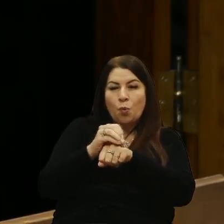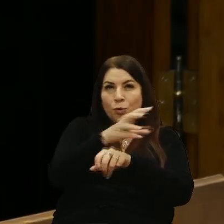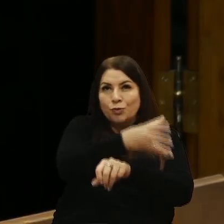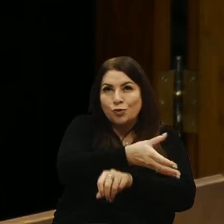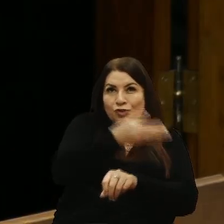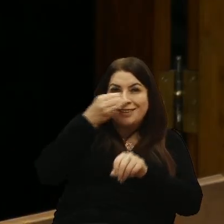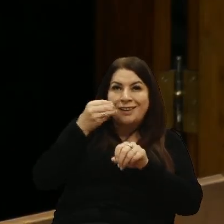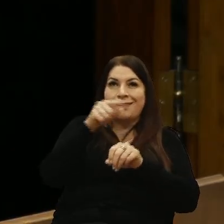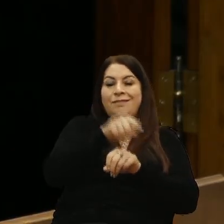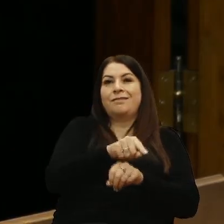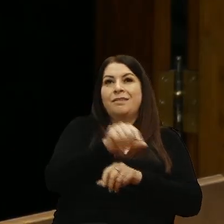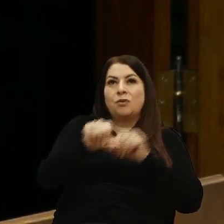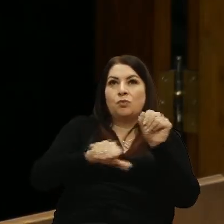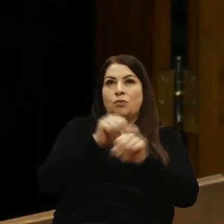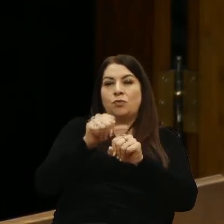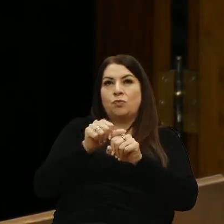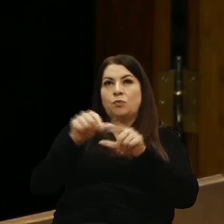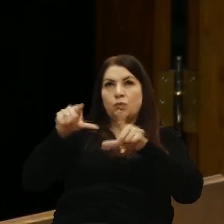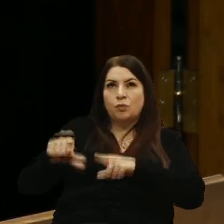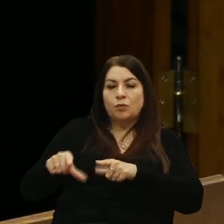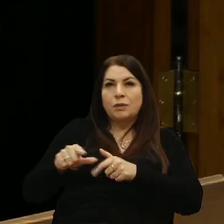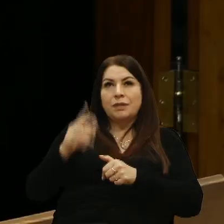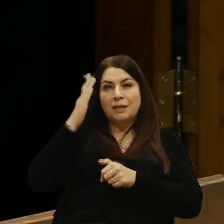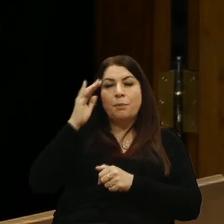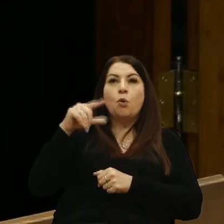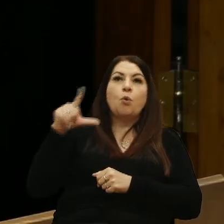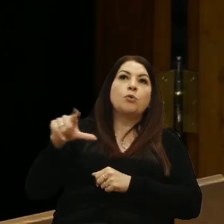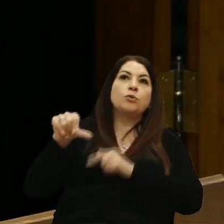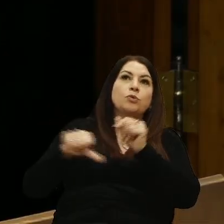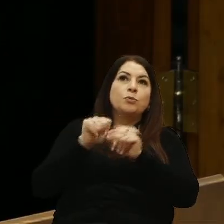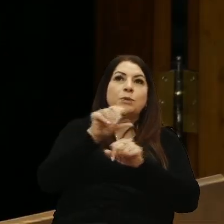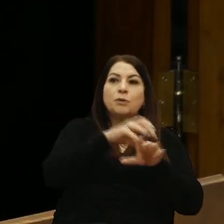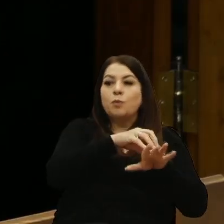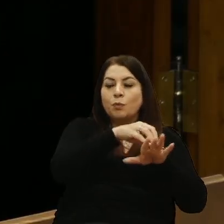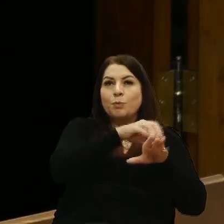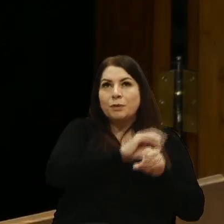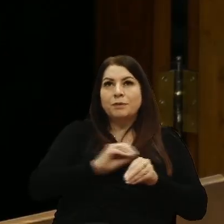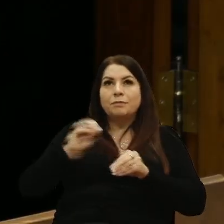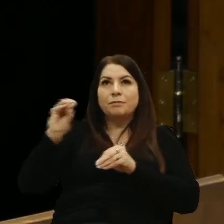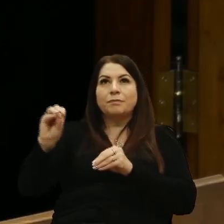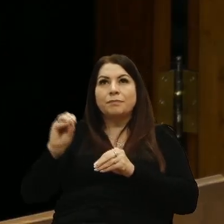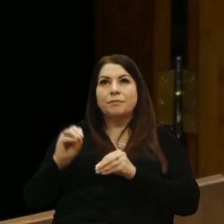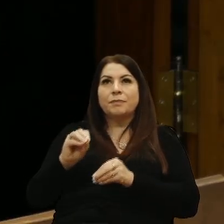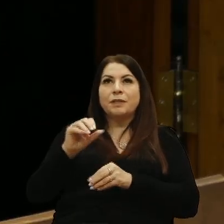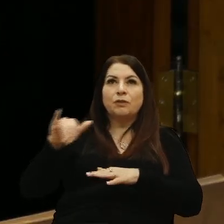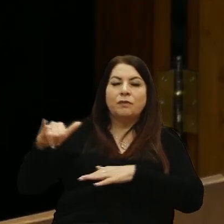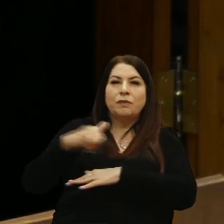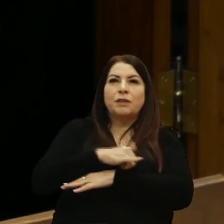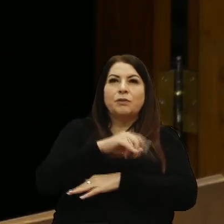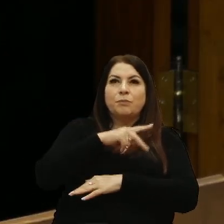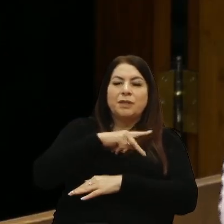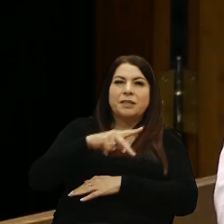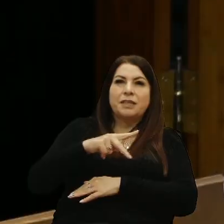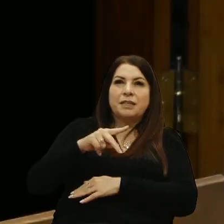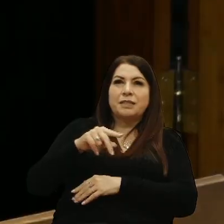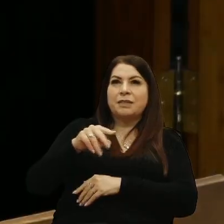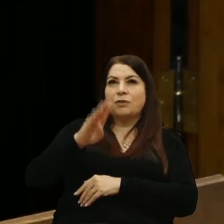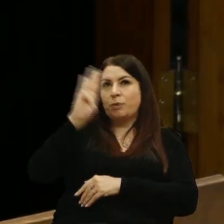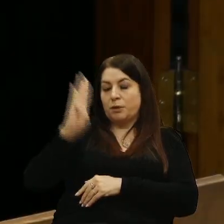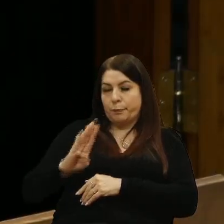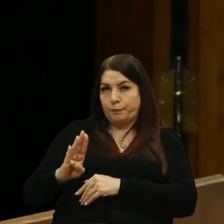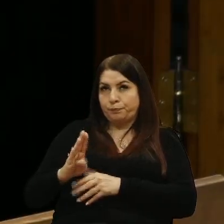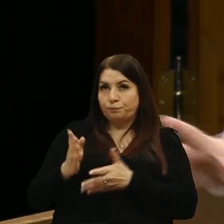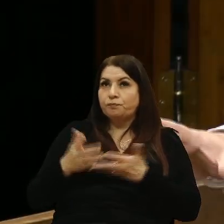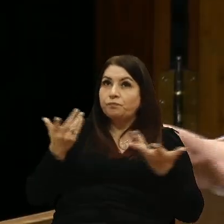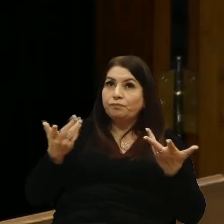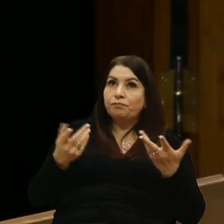retirado, transferido para os locais, sabe onde é que ele era transportado, presidente Lucas? No avião da Presidência da República. O